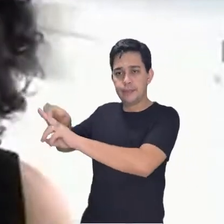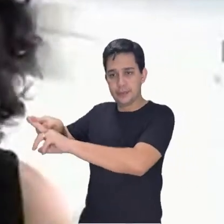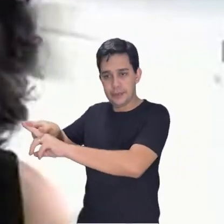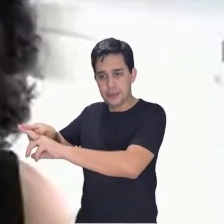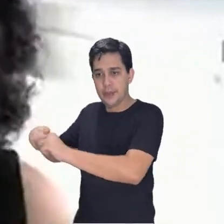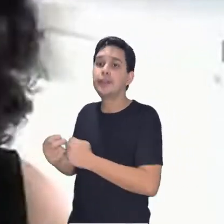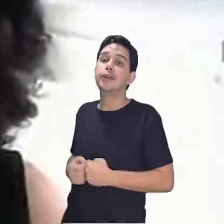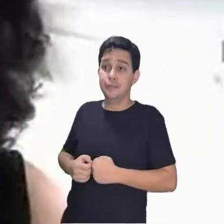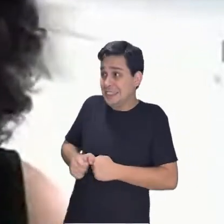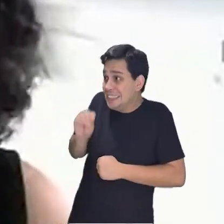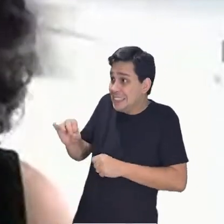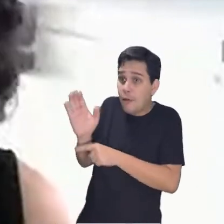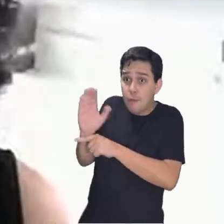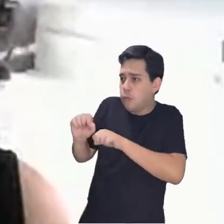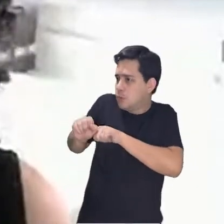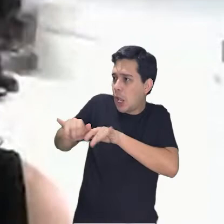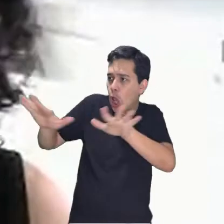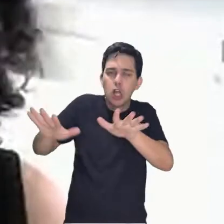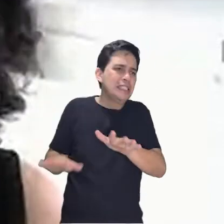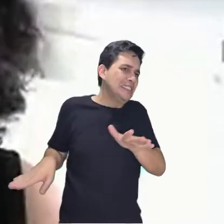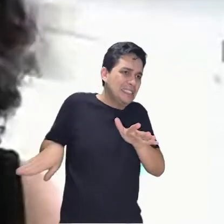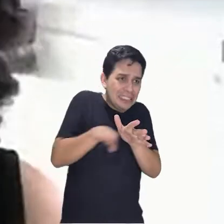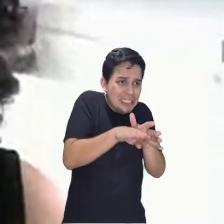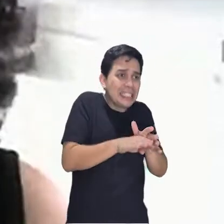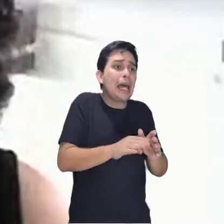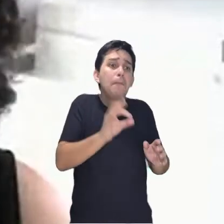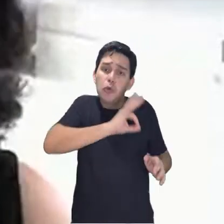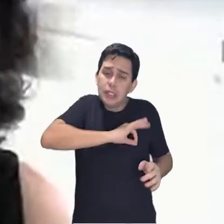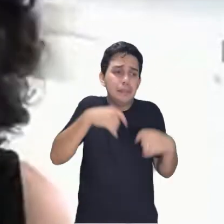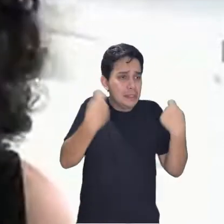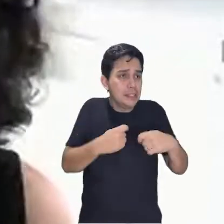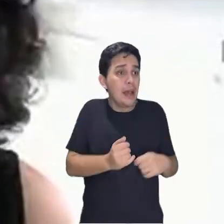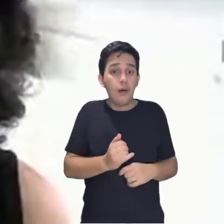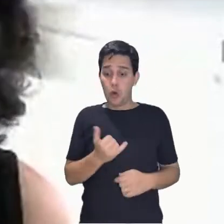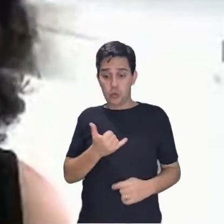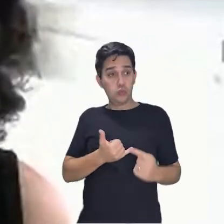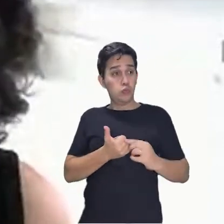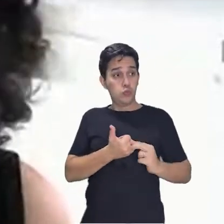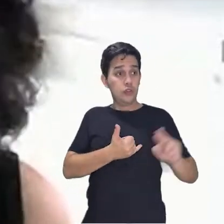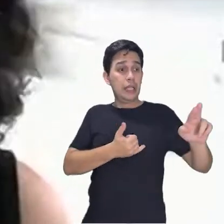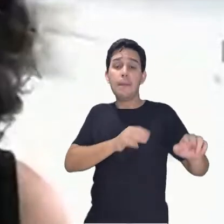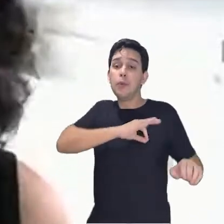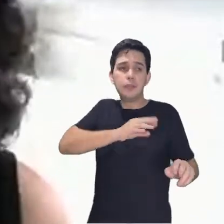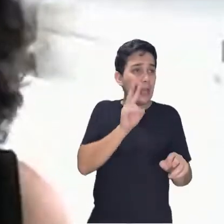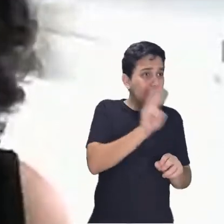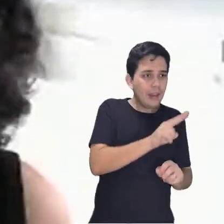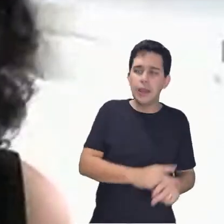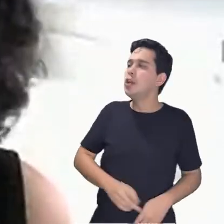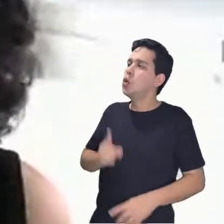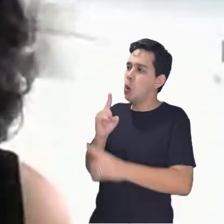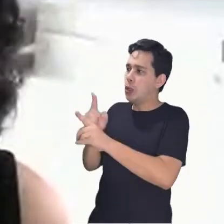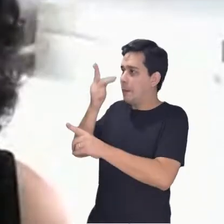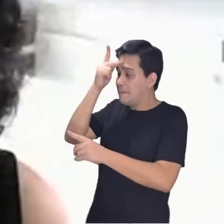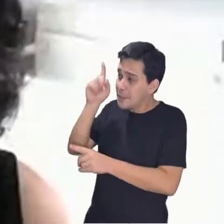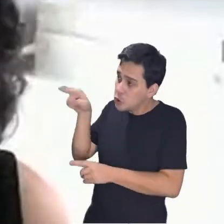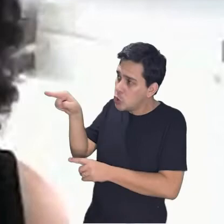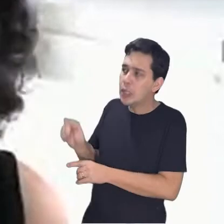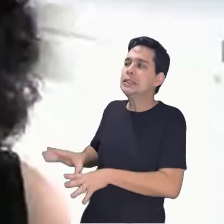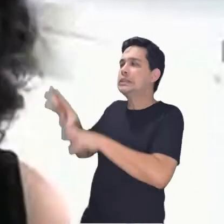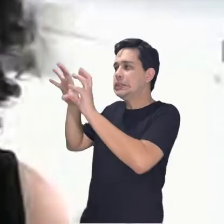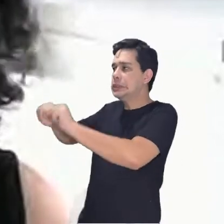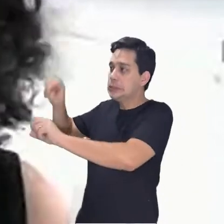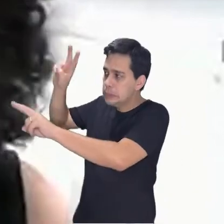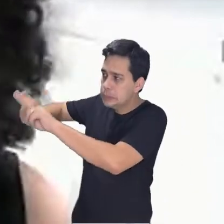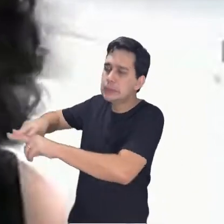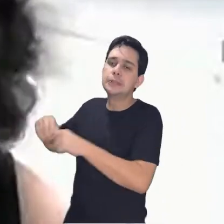à autoridade esse tipo de imagem, tudo, porque isso foi fundamental nesse caso para que a gente chegasse aos autores das torturas.